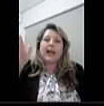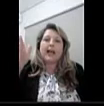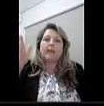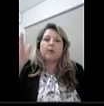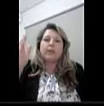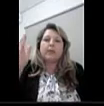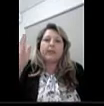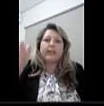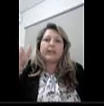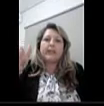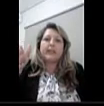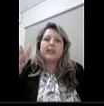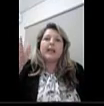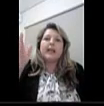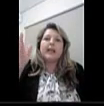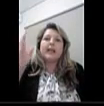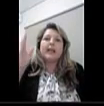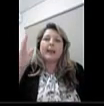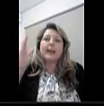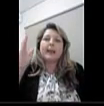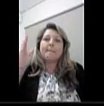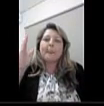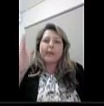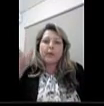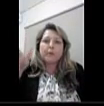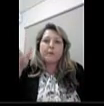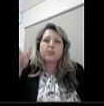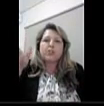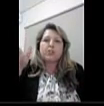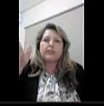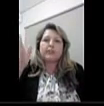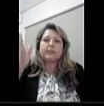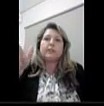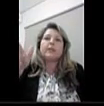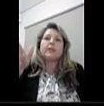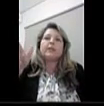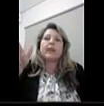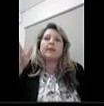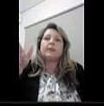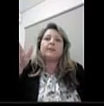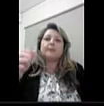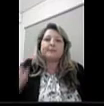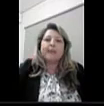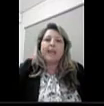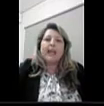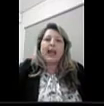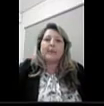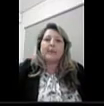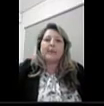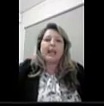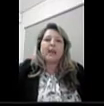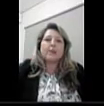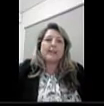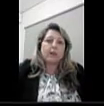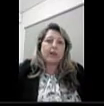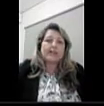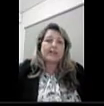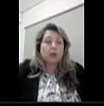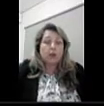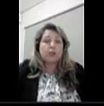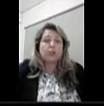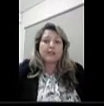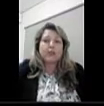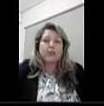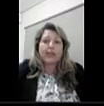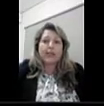claro, firme e objetivo naquilo que eu quero. Aplicar consequências